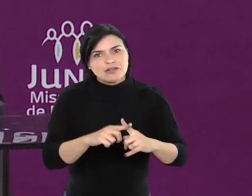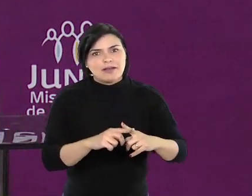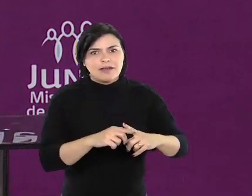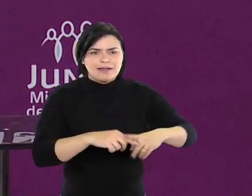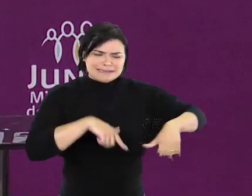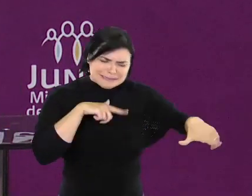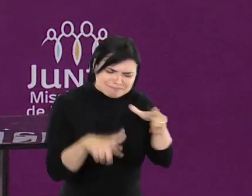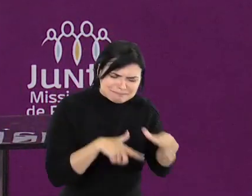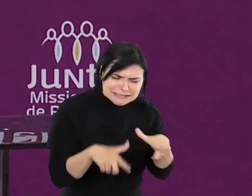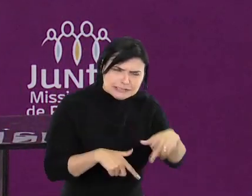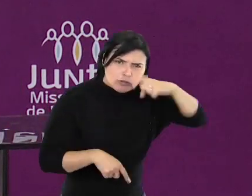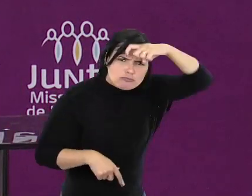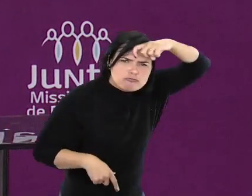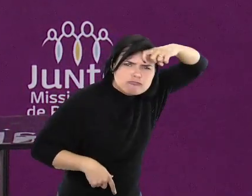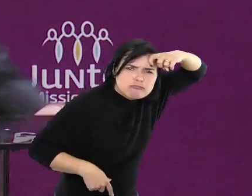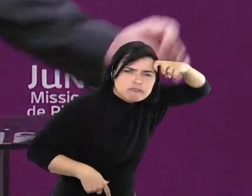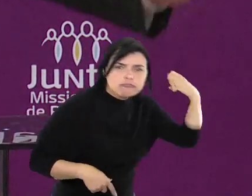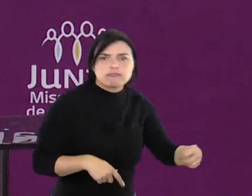árduo